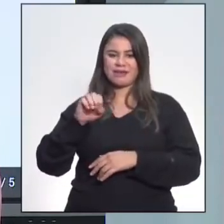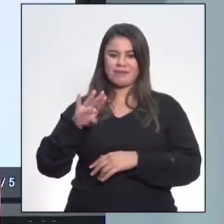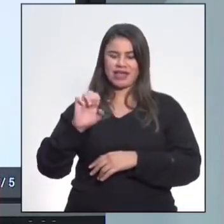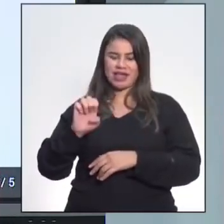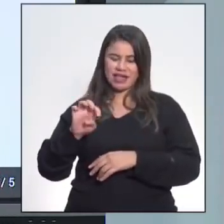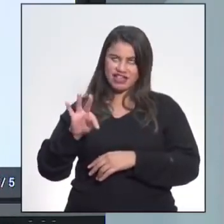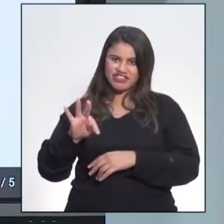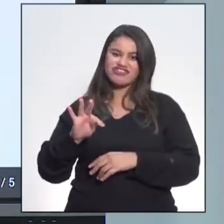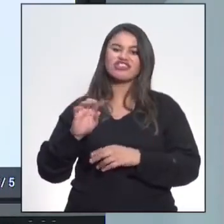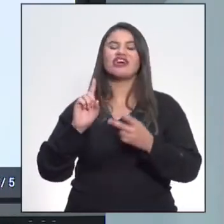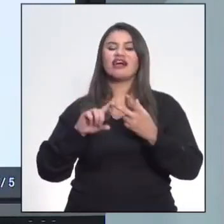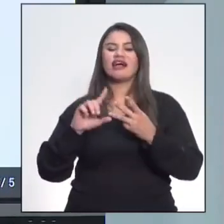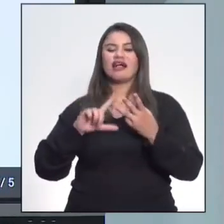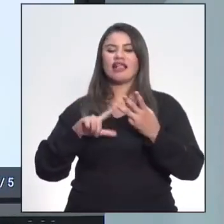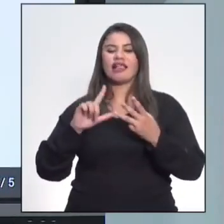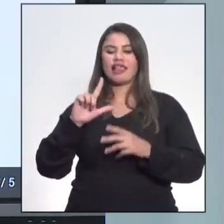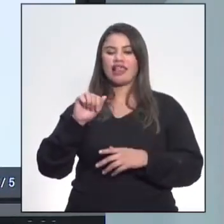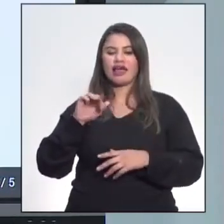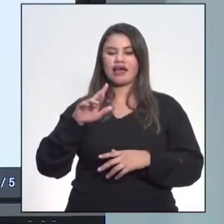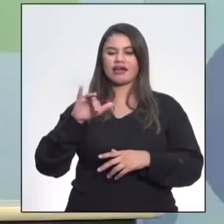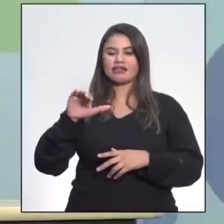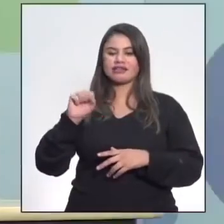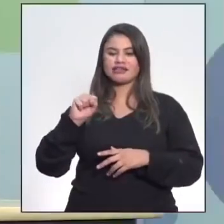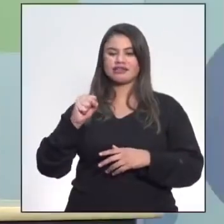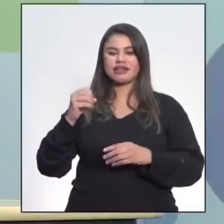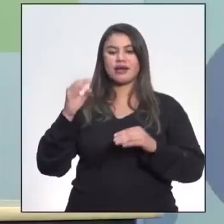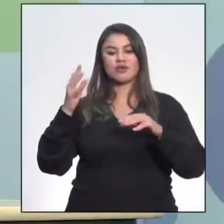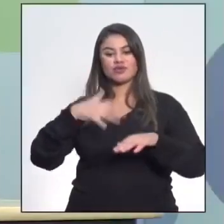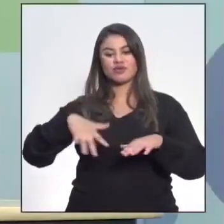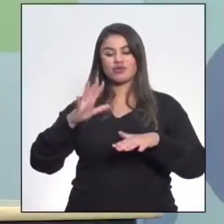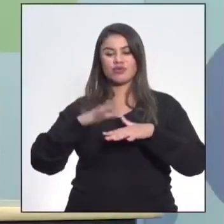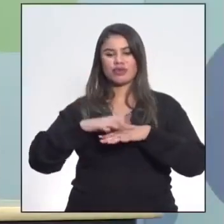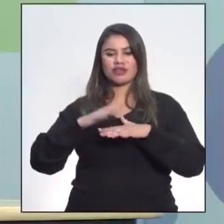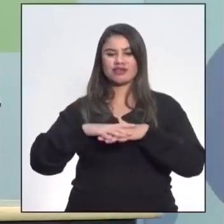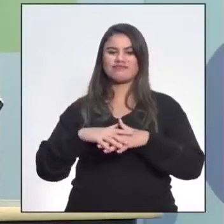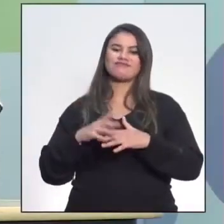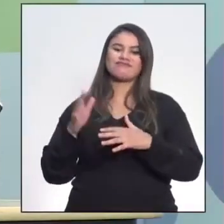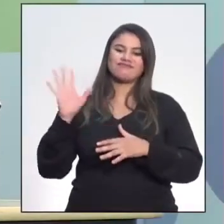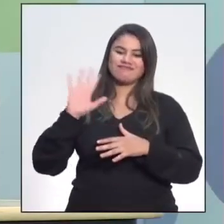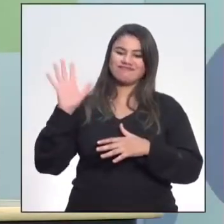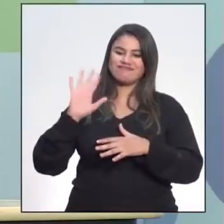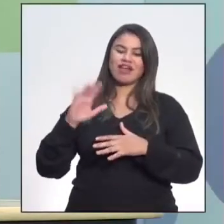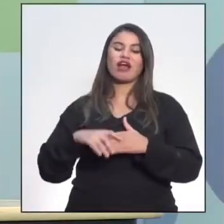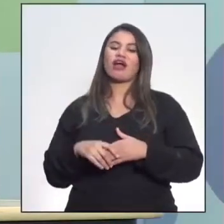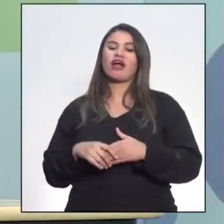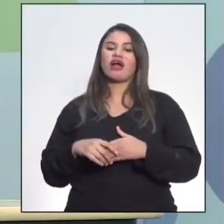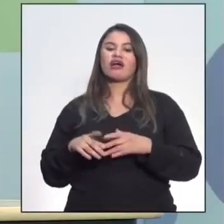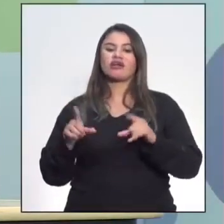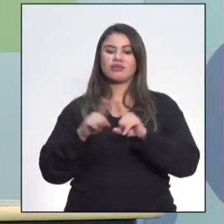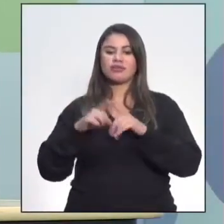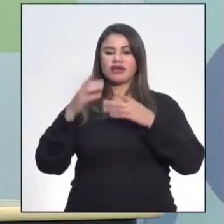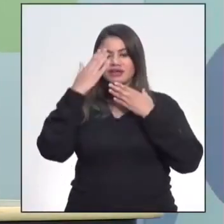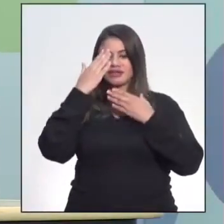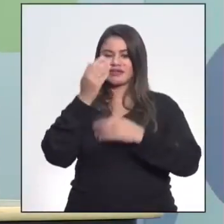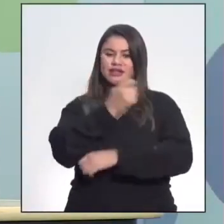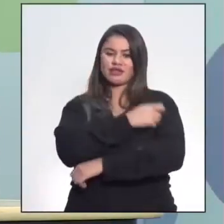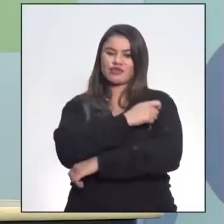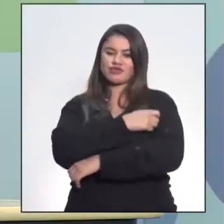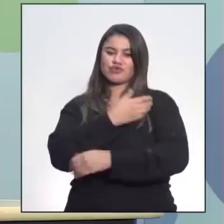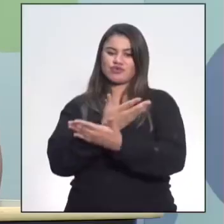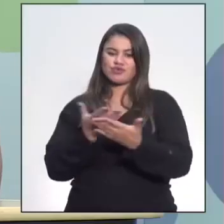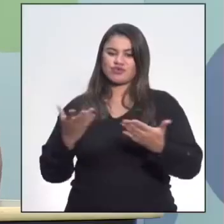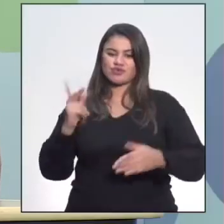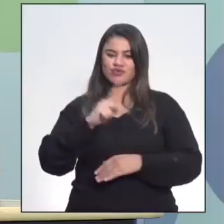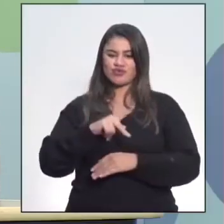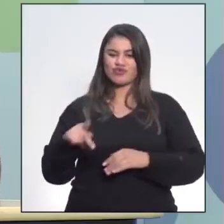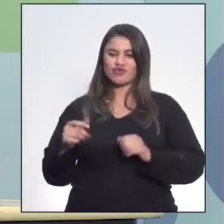de matemática, tá bom? Professora Inês, quer se despedir? Obrigada, viu, gente? Quero sim. Quero agradecer a presença de todos os alunos e os professores